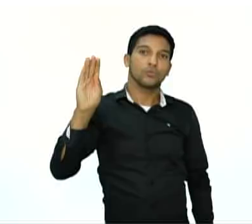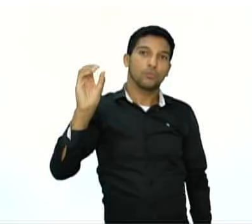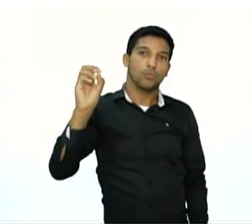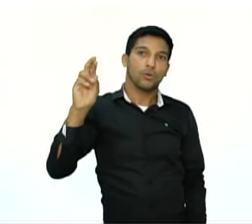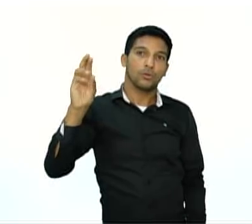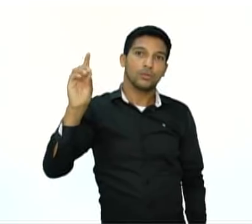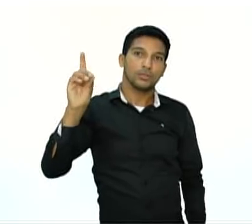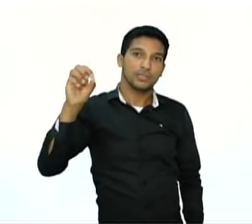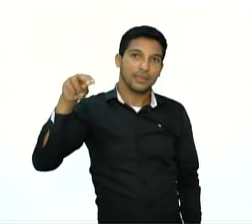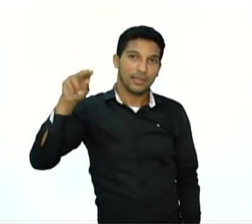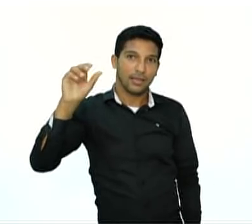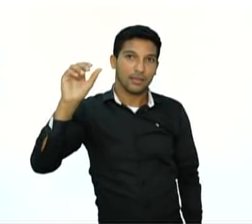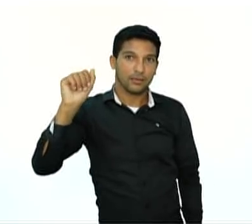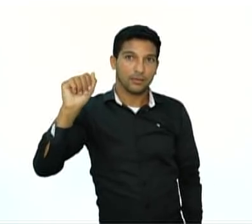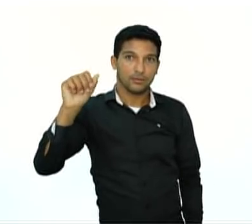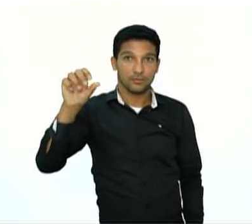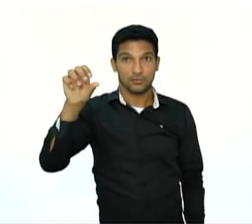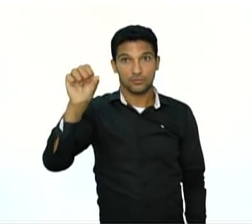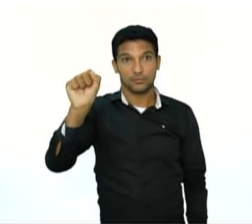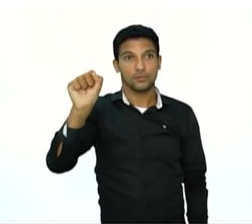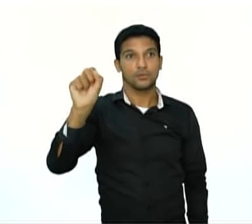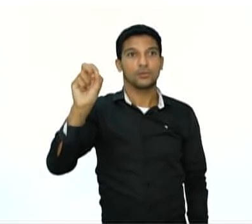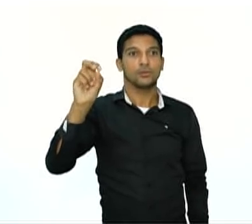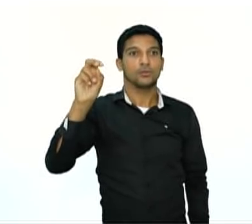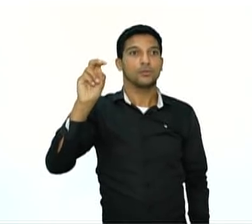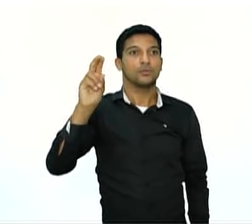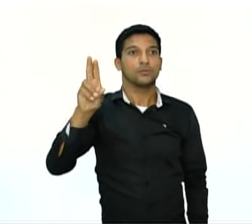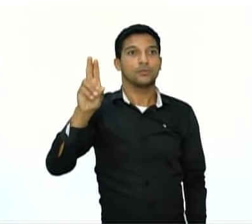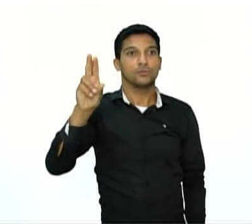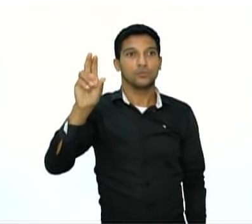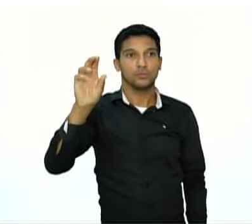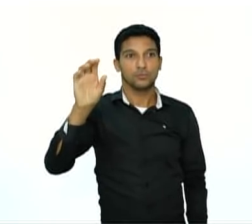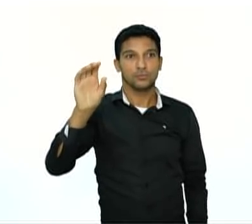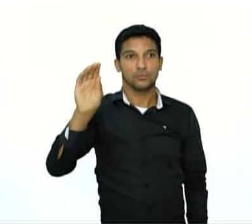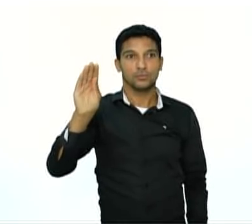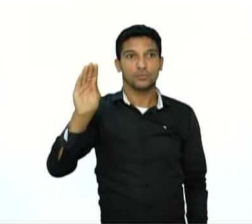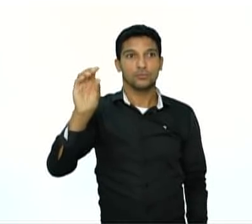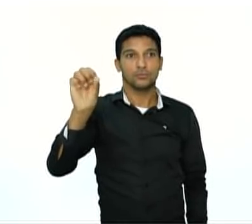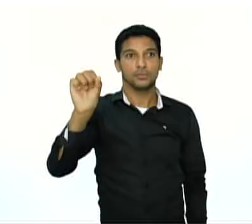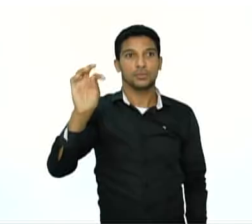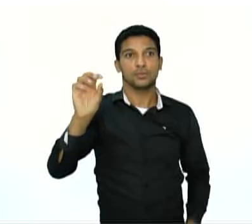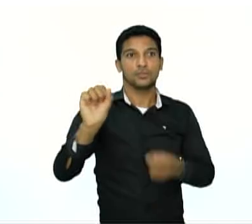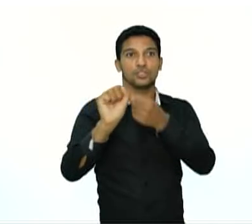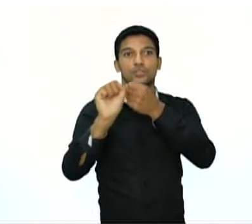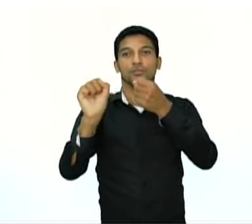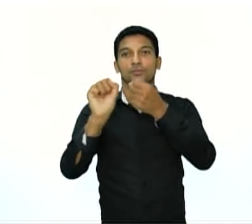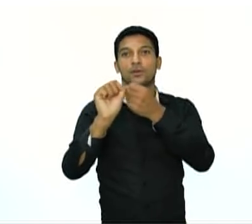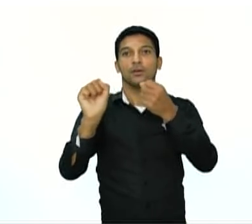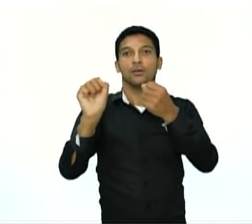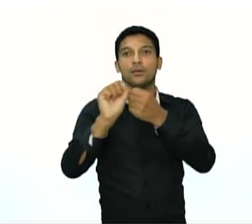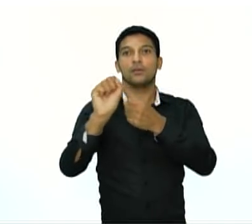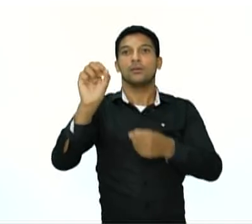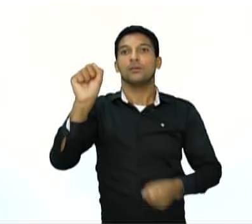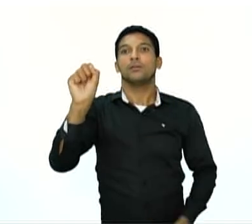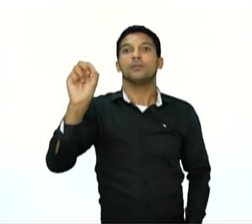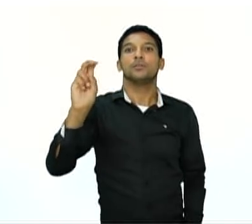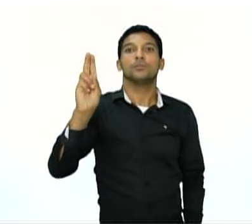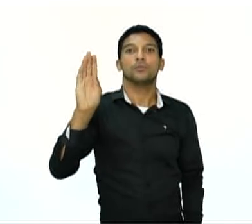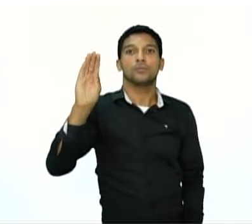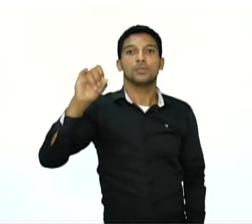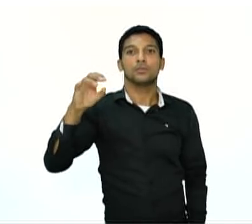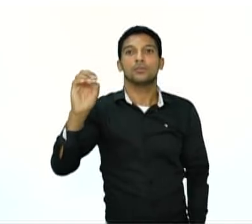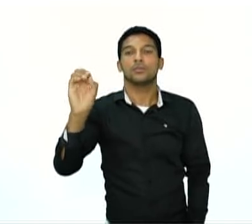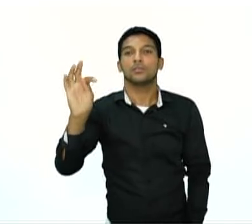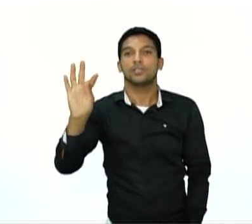para a disseminação de notícias falsas. A ideia é que os alunos pesquisem. Os alunos perceberam que a notícia era falsa.